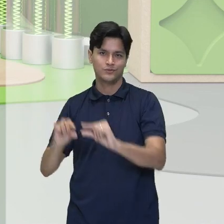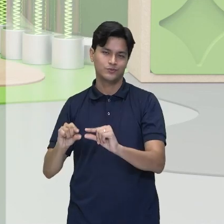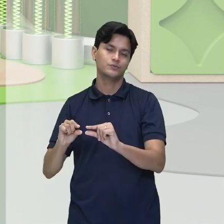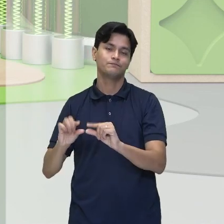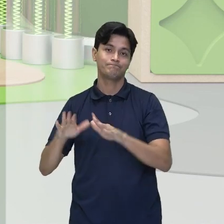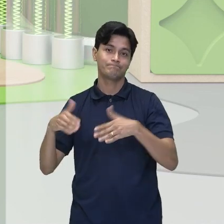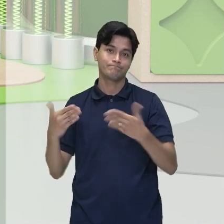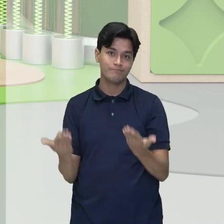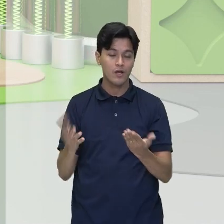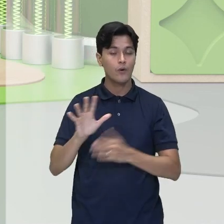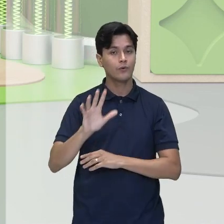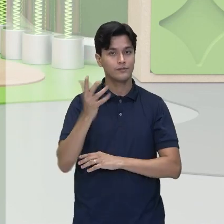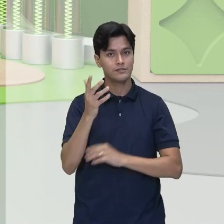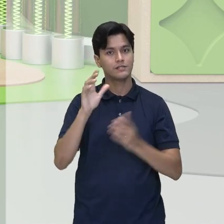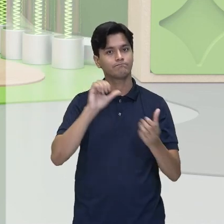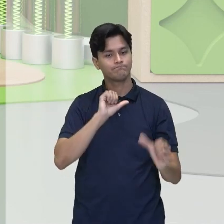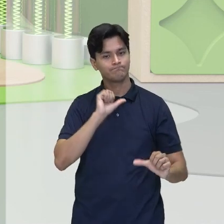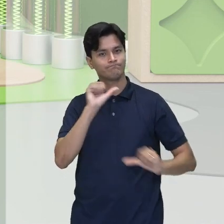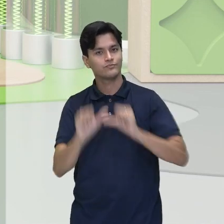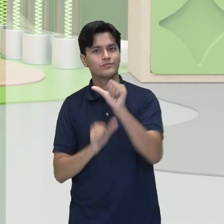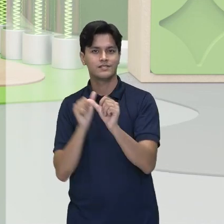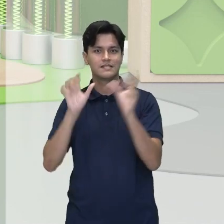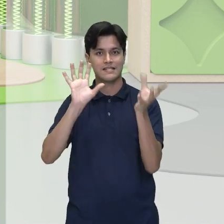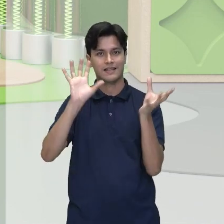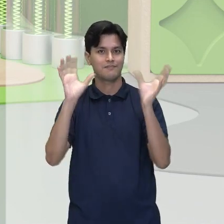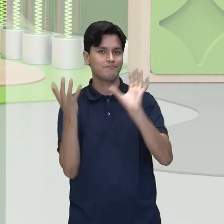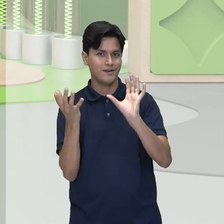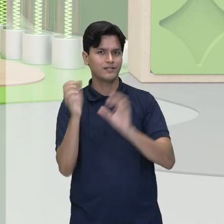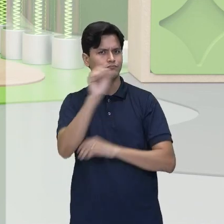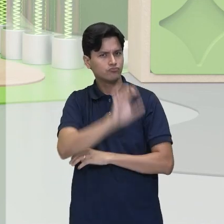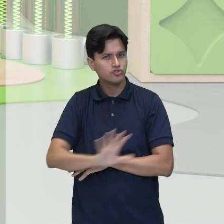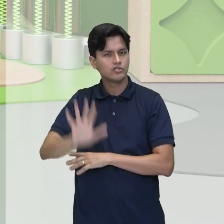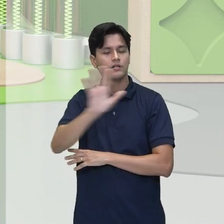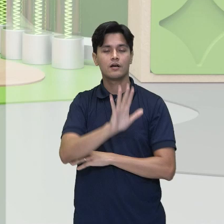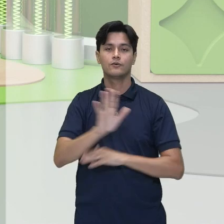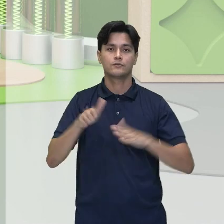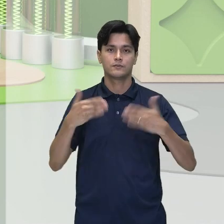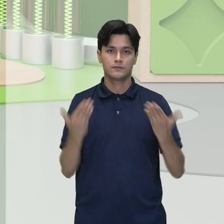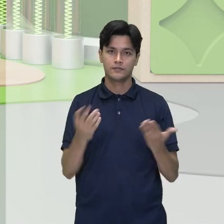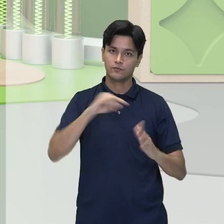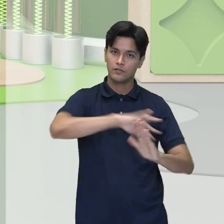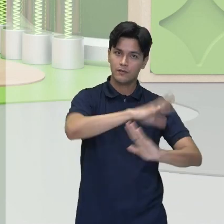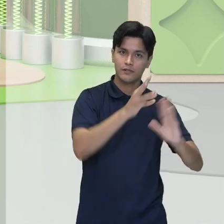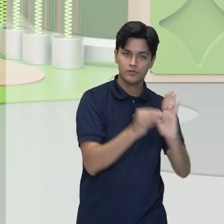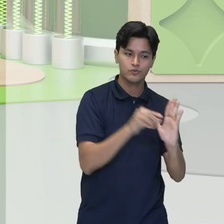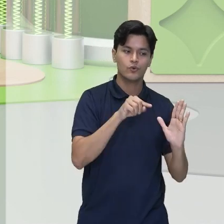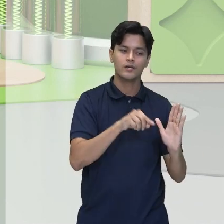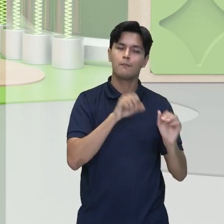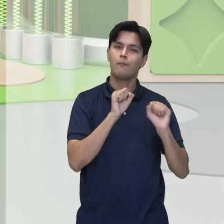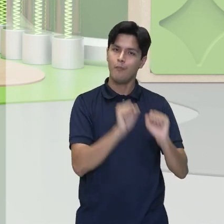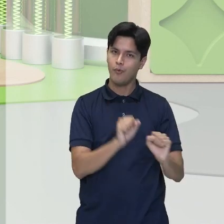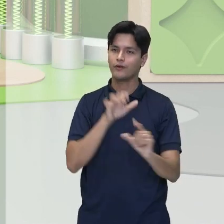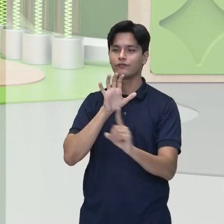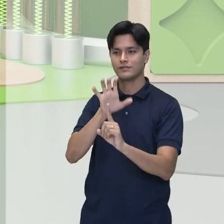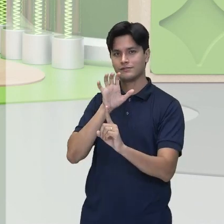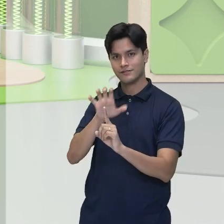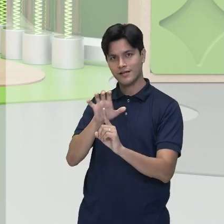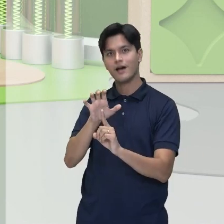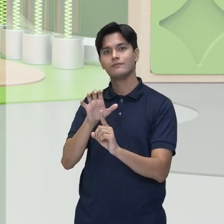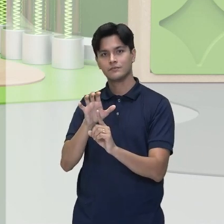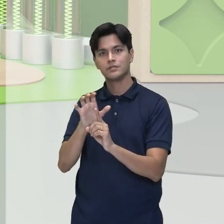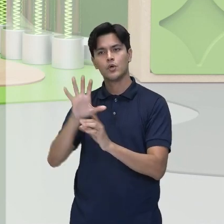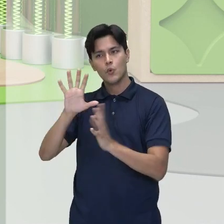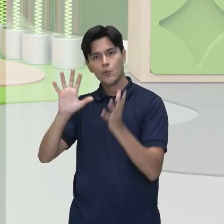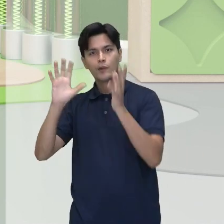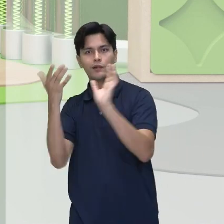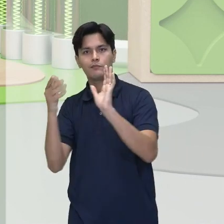no geral, tá? Então, a gente está observando que a Amazônia, né, ela pode se interferir no clima de outras regiões.